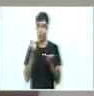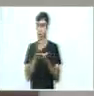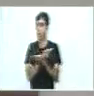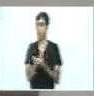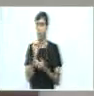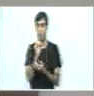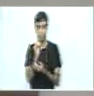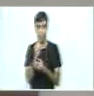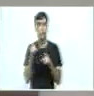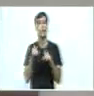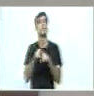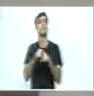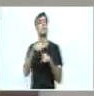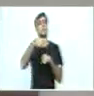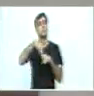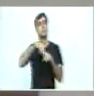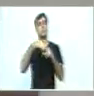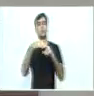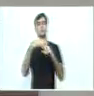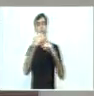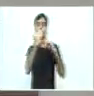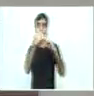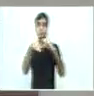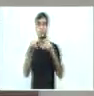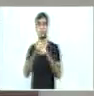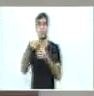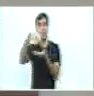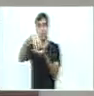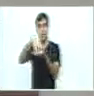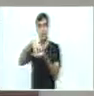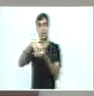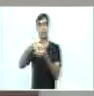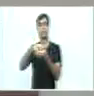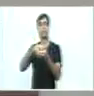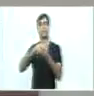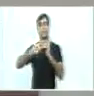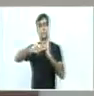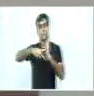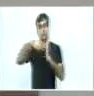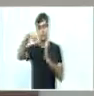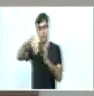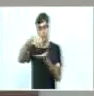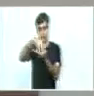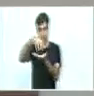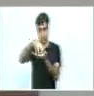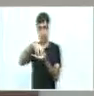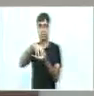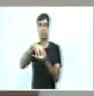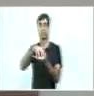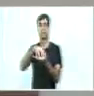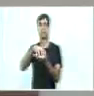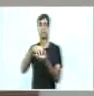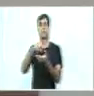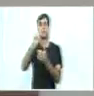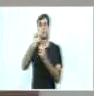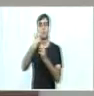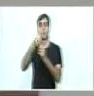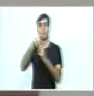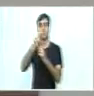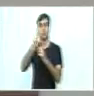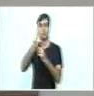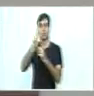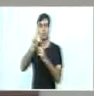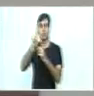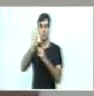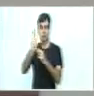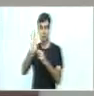cargos e salário foi encaminhado para o sindicato, para o Sindiut, Sindicato Único dos Trabalhadores em